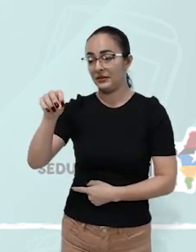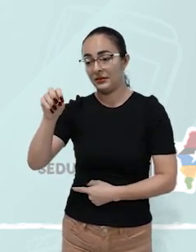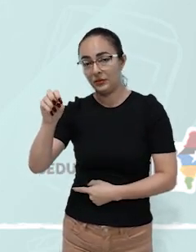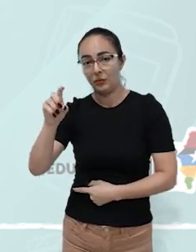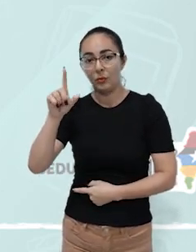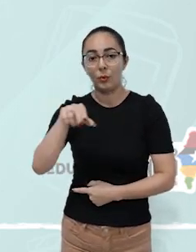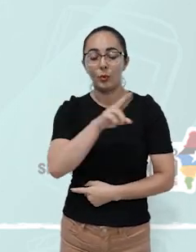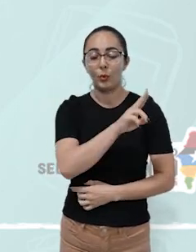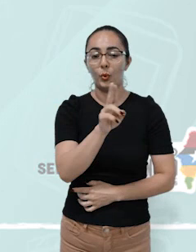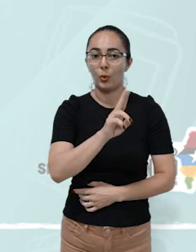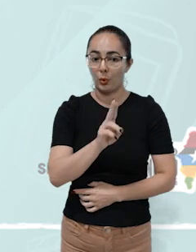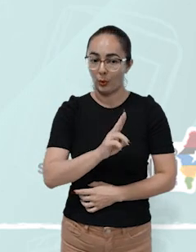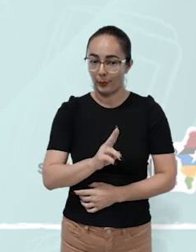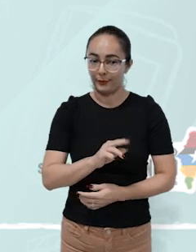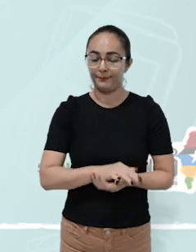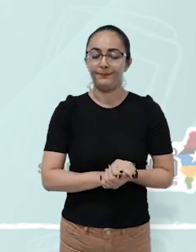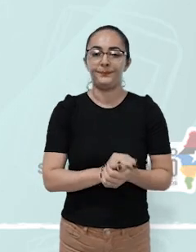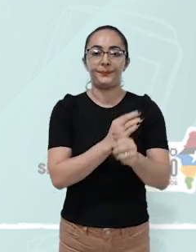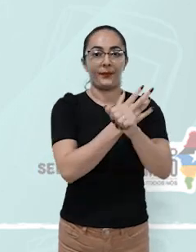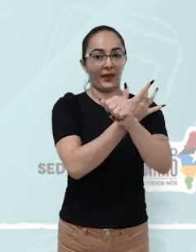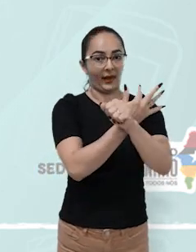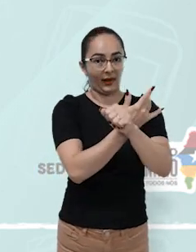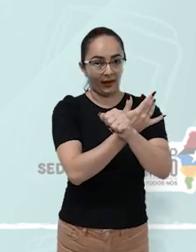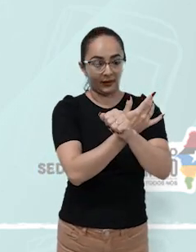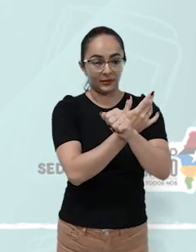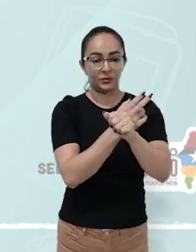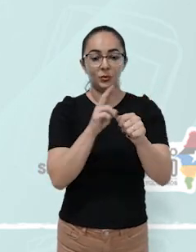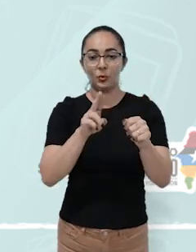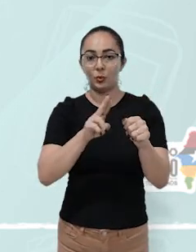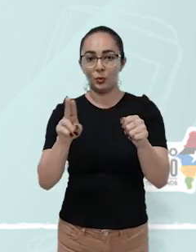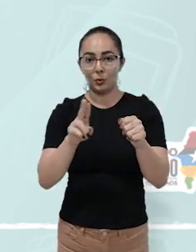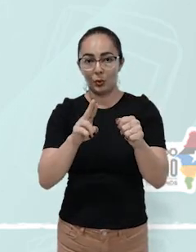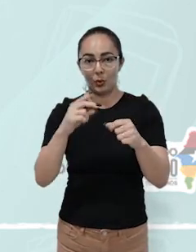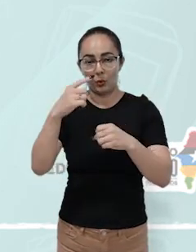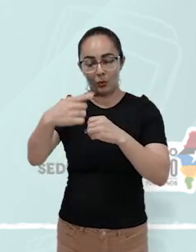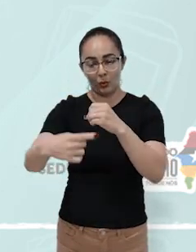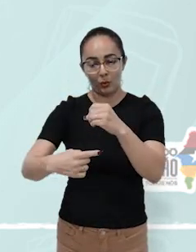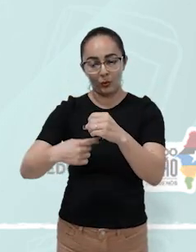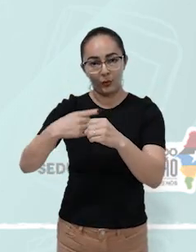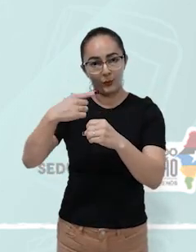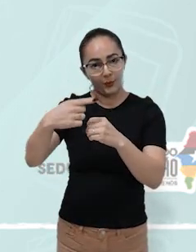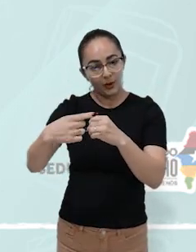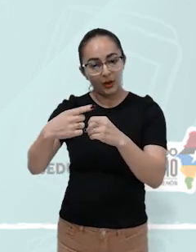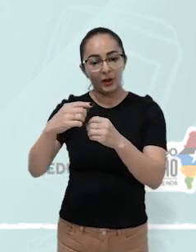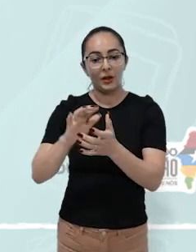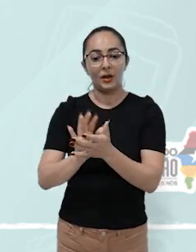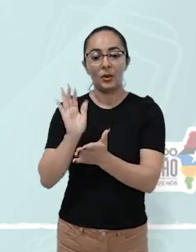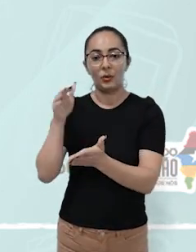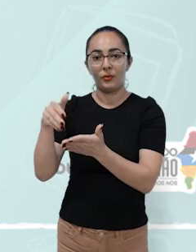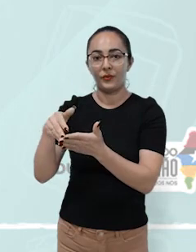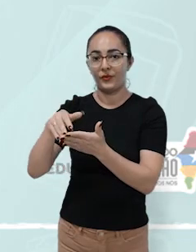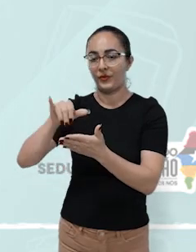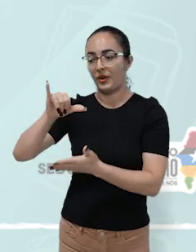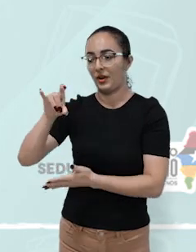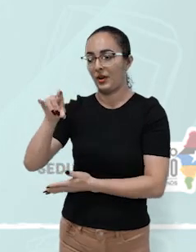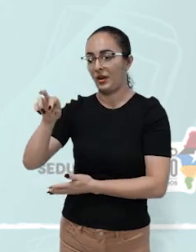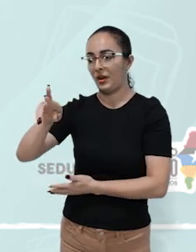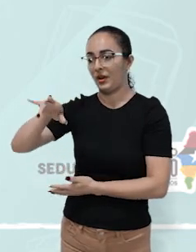maneira: ácido, nome do elemento e finalizando com